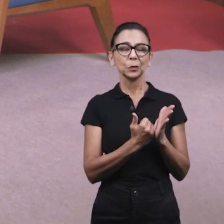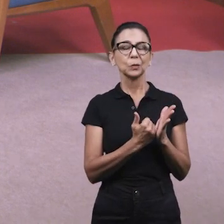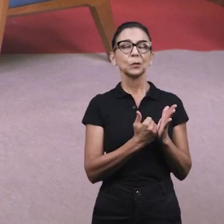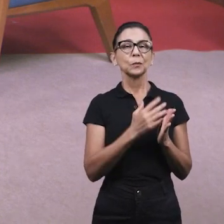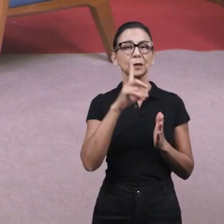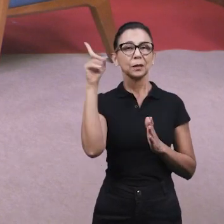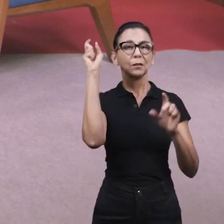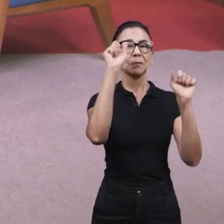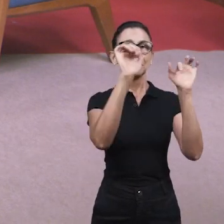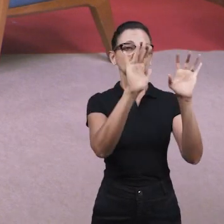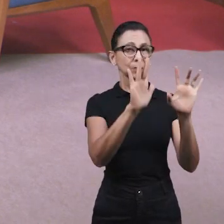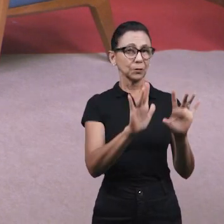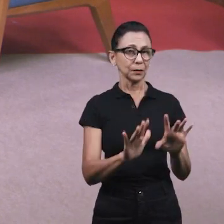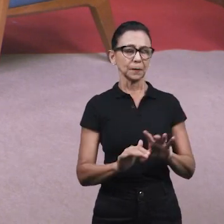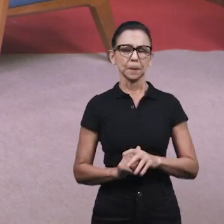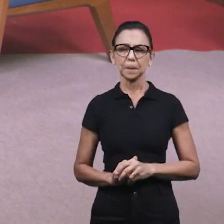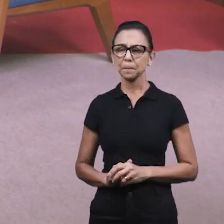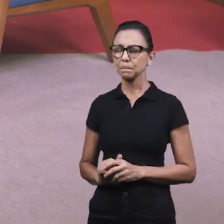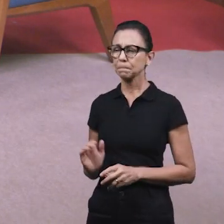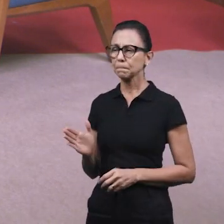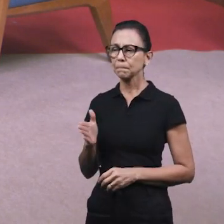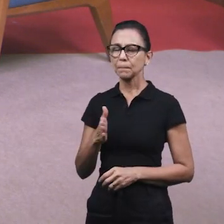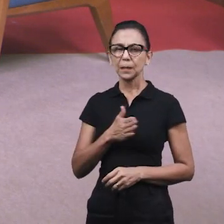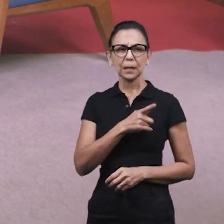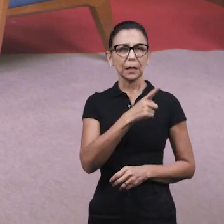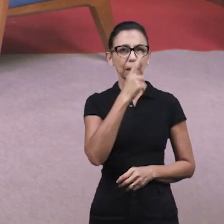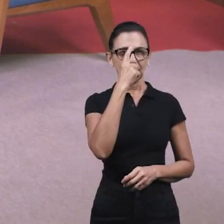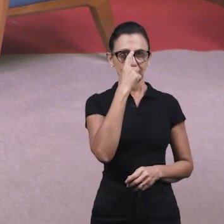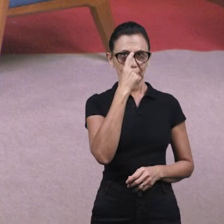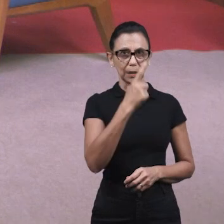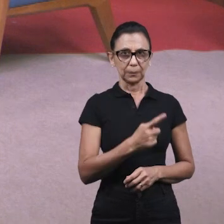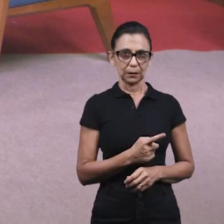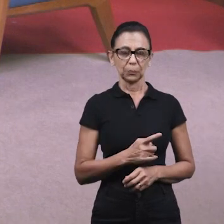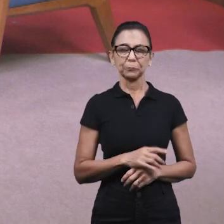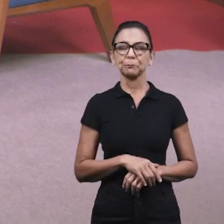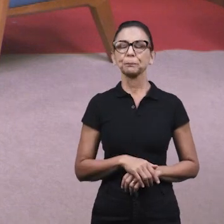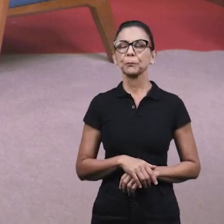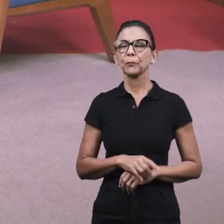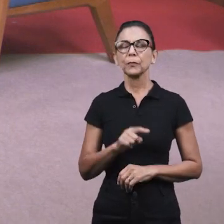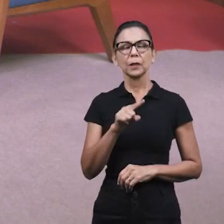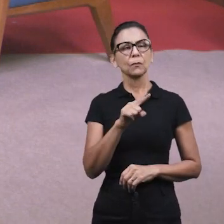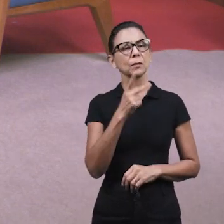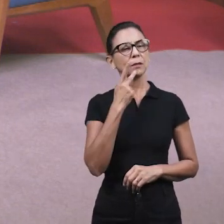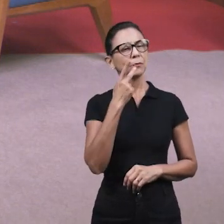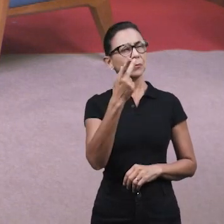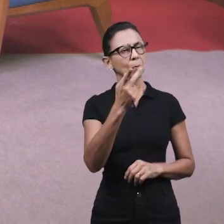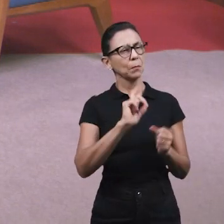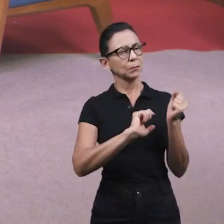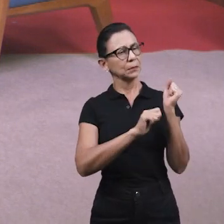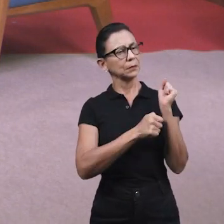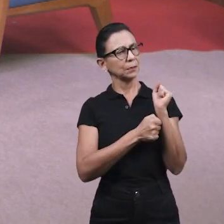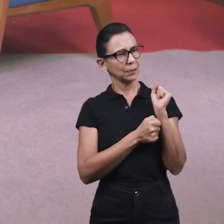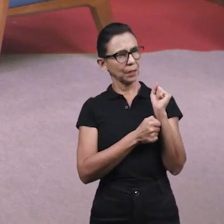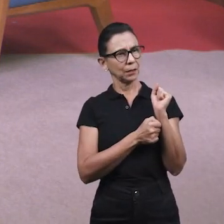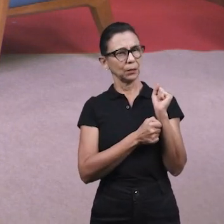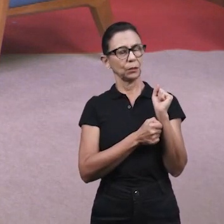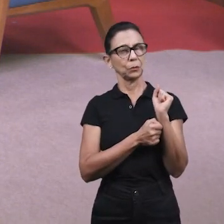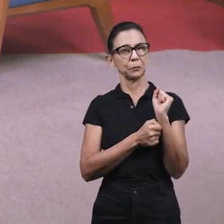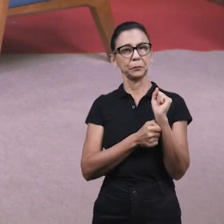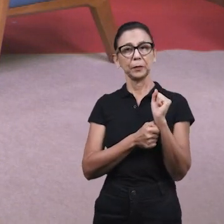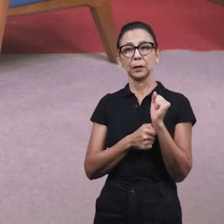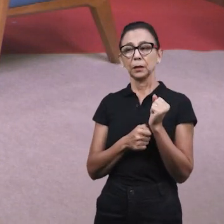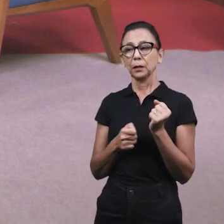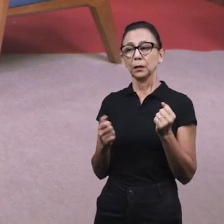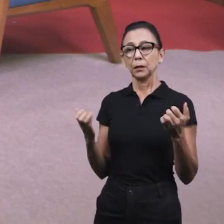Jesus. Muito Amém. bem. Daniel falou aqui sobre o mistério e a gente vai abordar aqui um